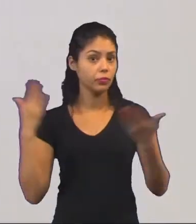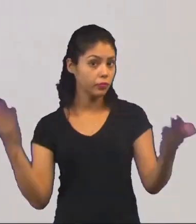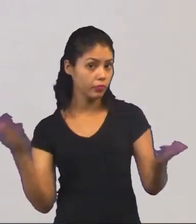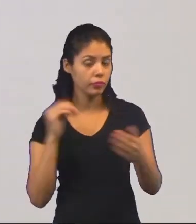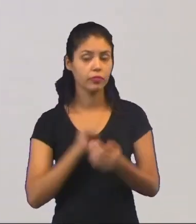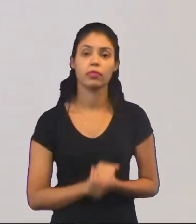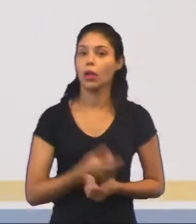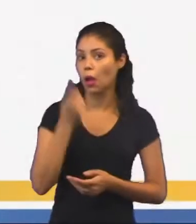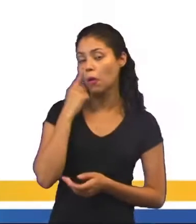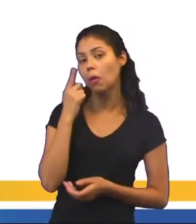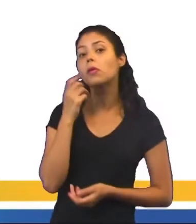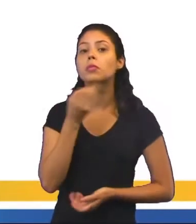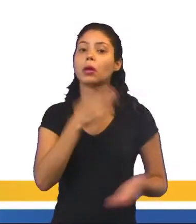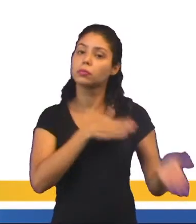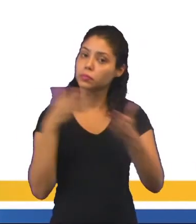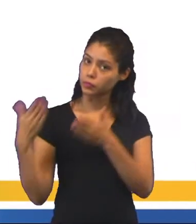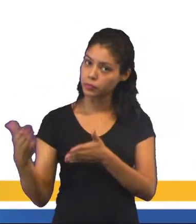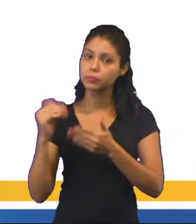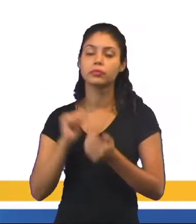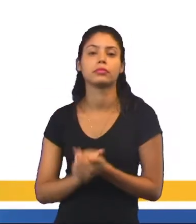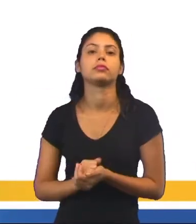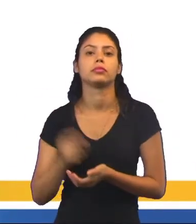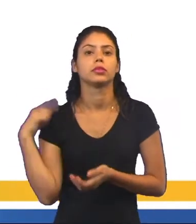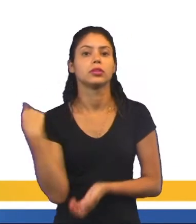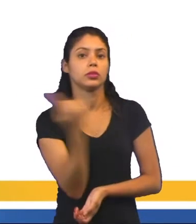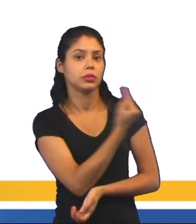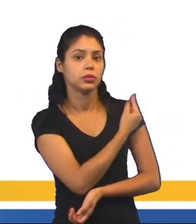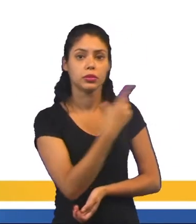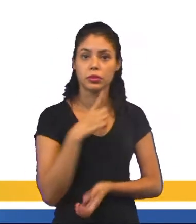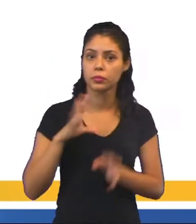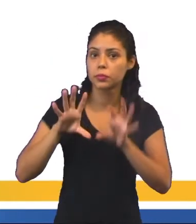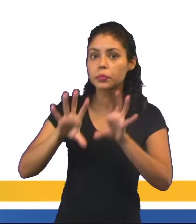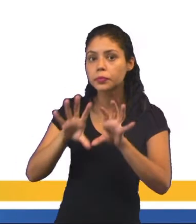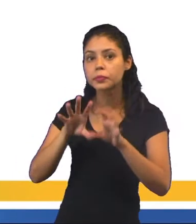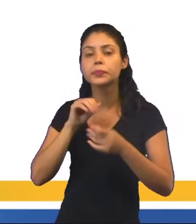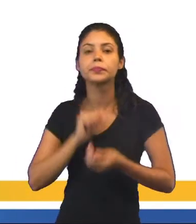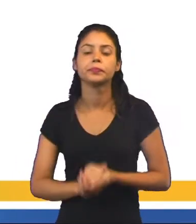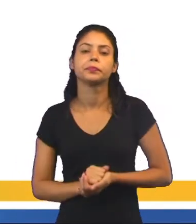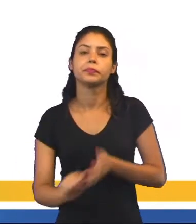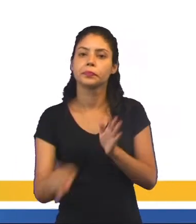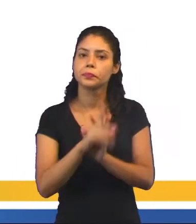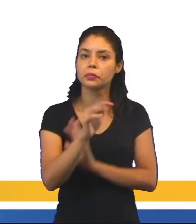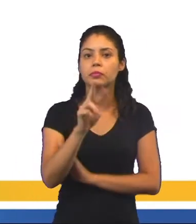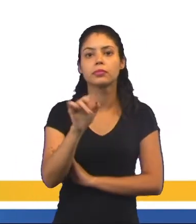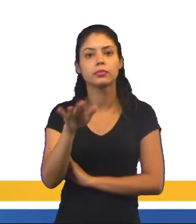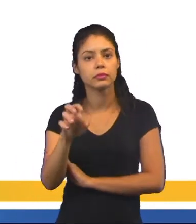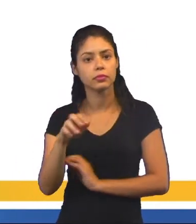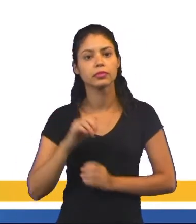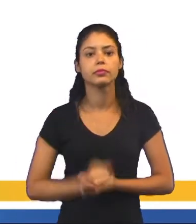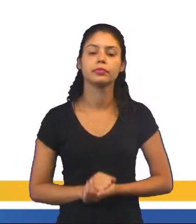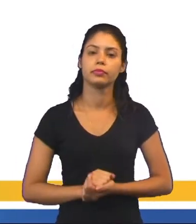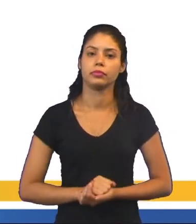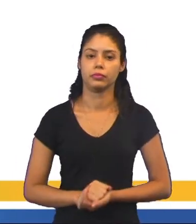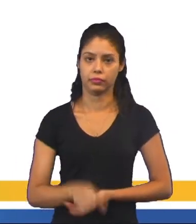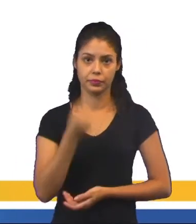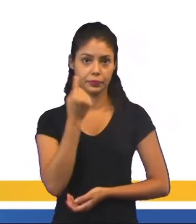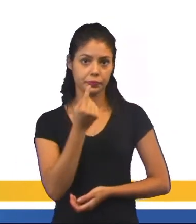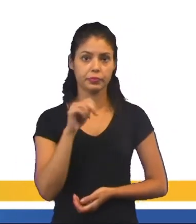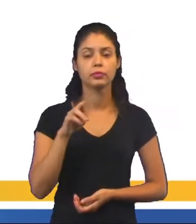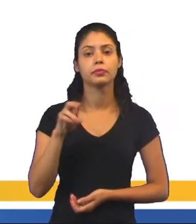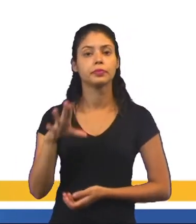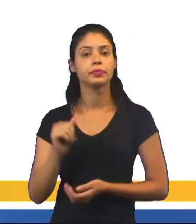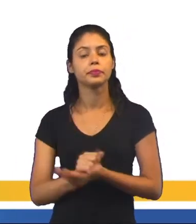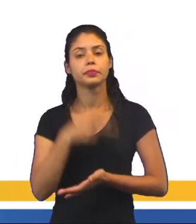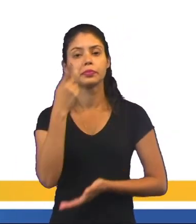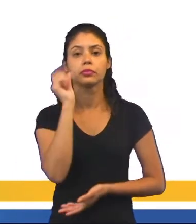Então, pessoal, olhando bem essa parte, nós temos aqui o determinante, tá? Um determinante